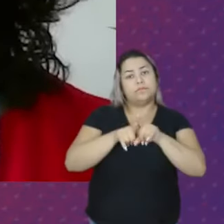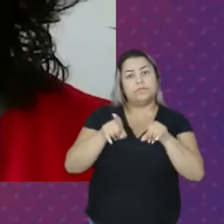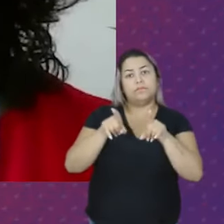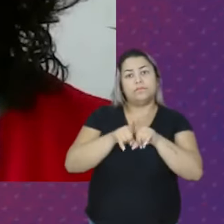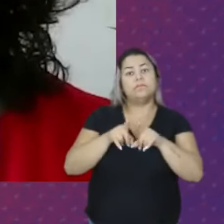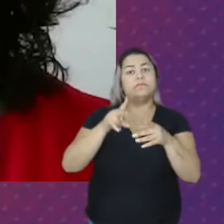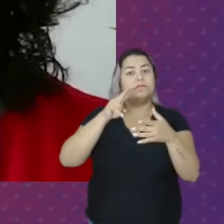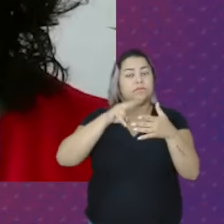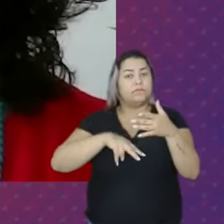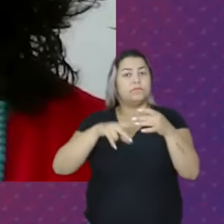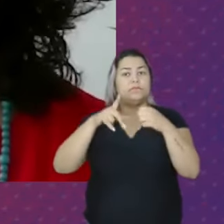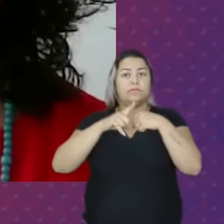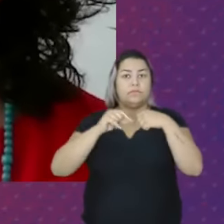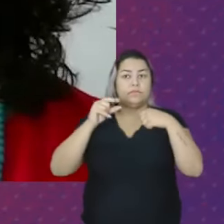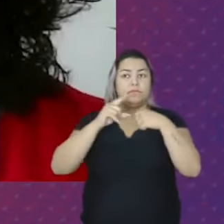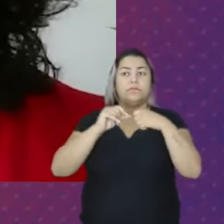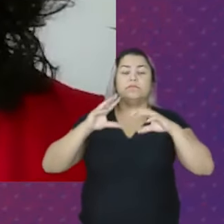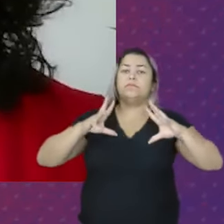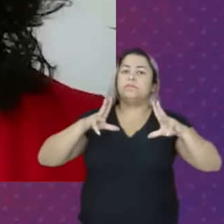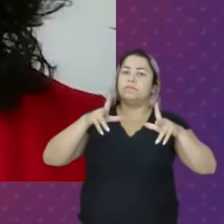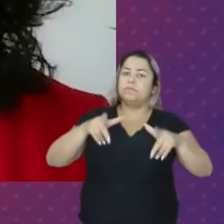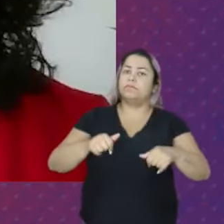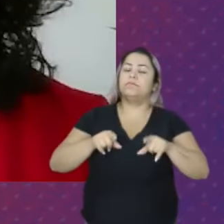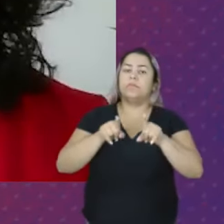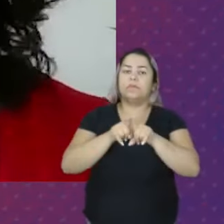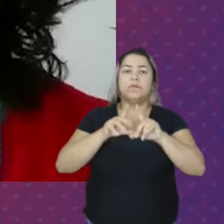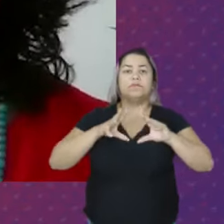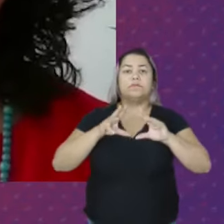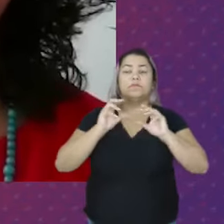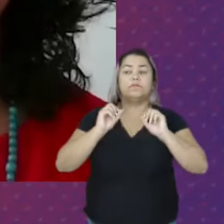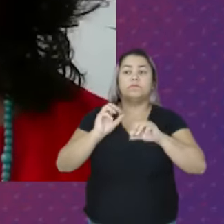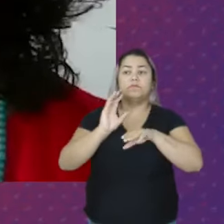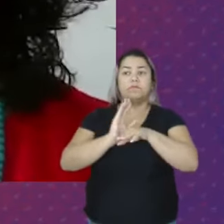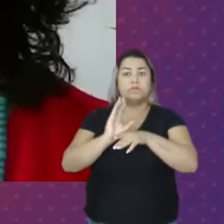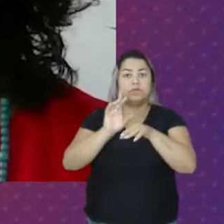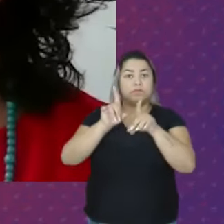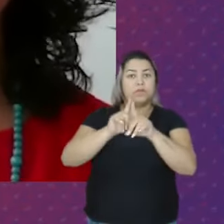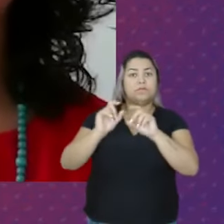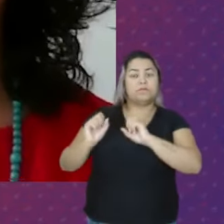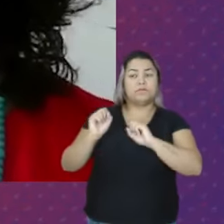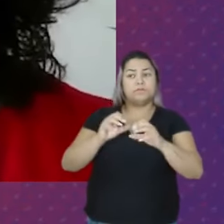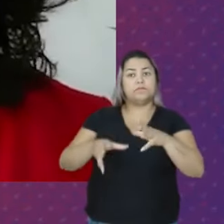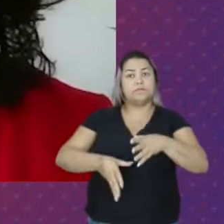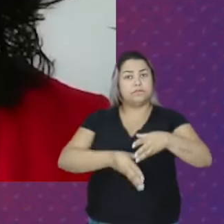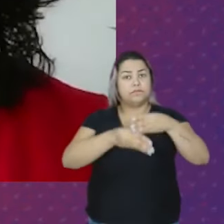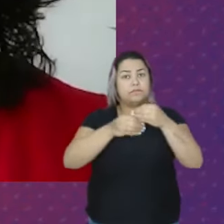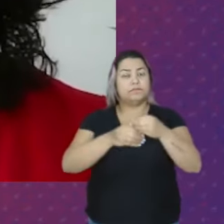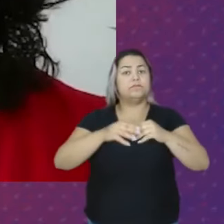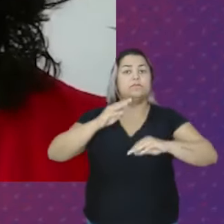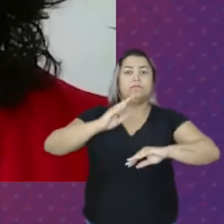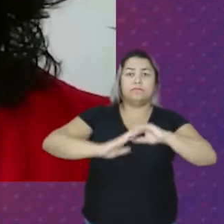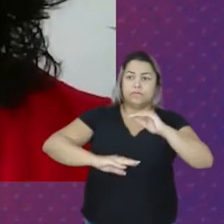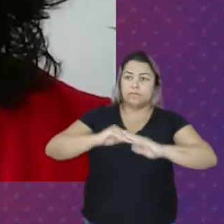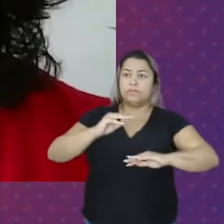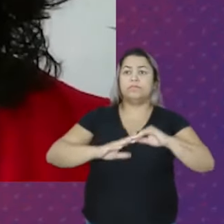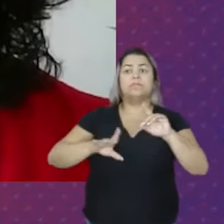ler esse artigo que trata de todas as medidas que o conselheiro pode aplicar nas